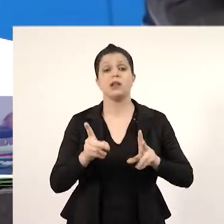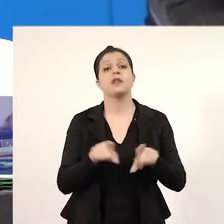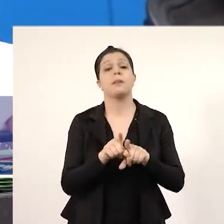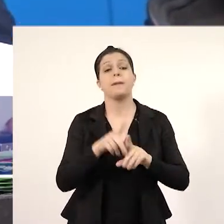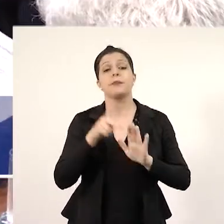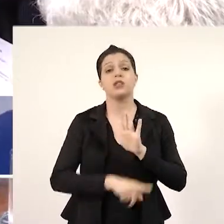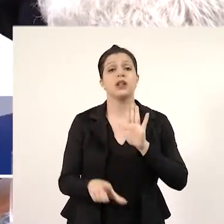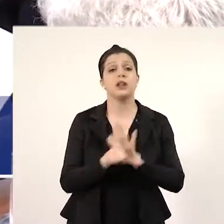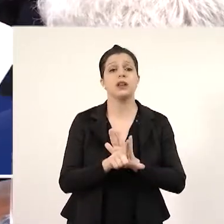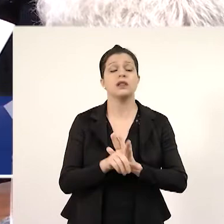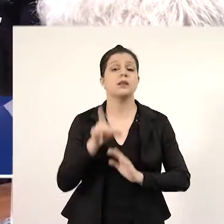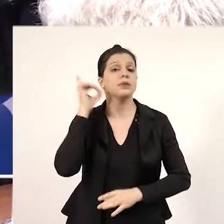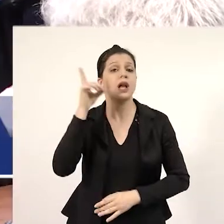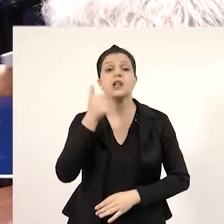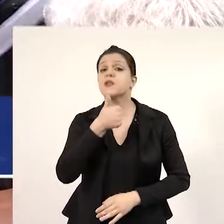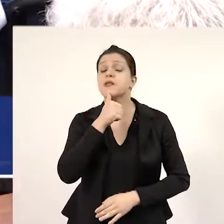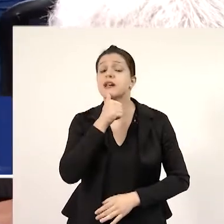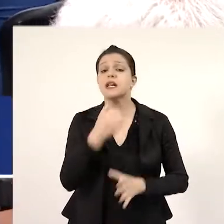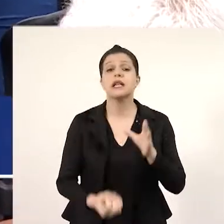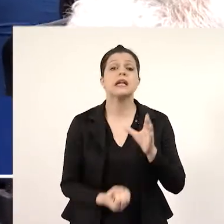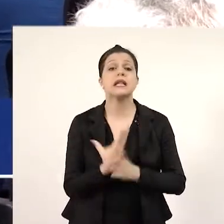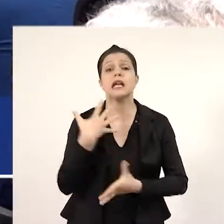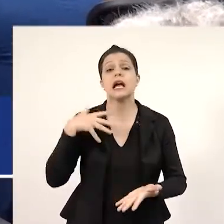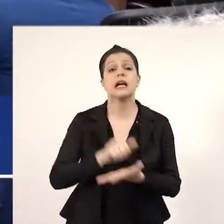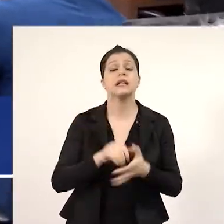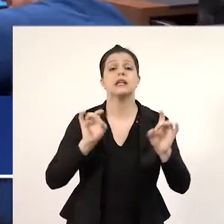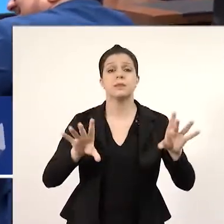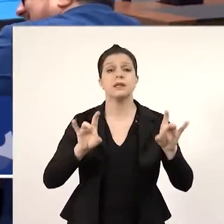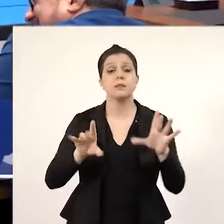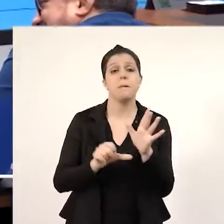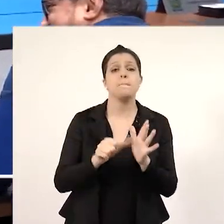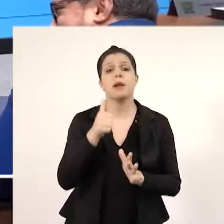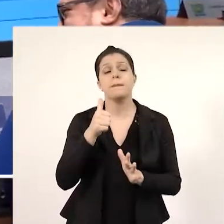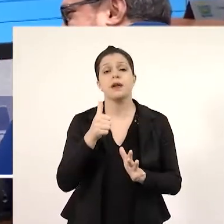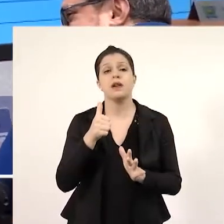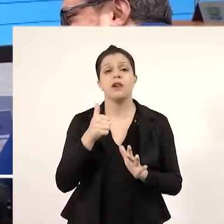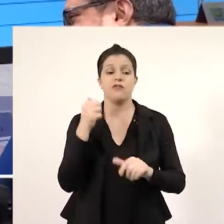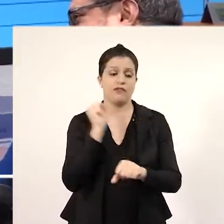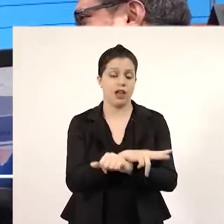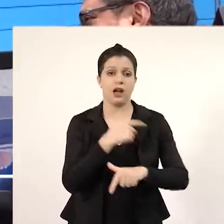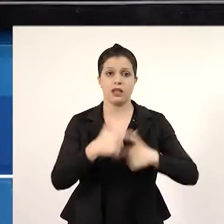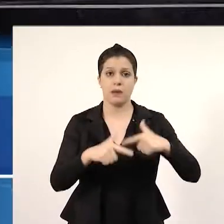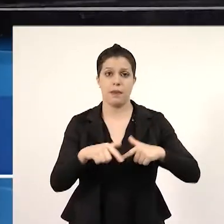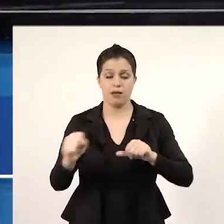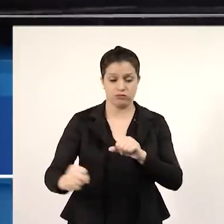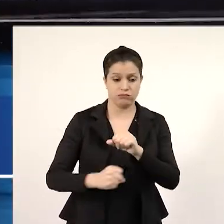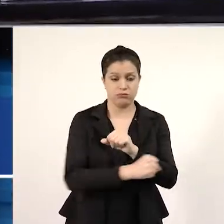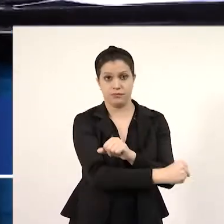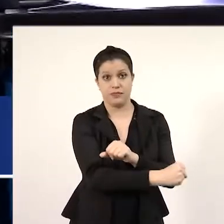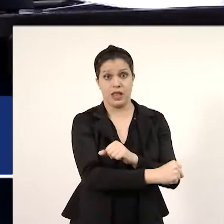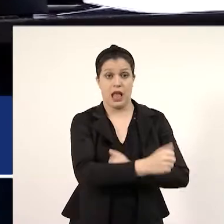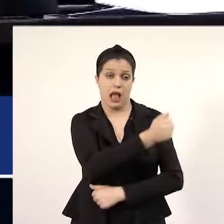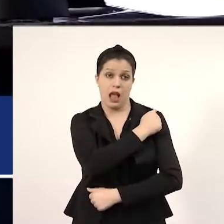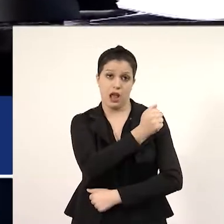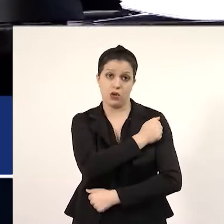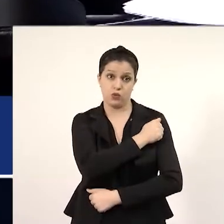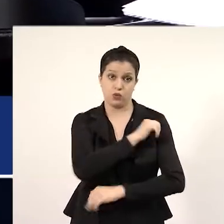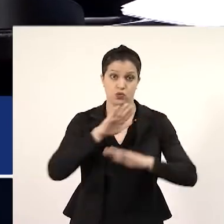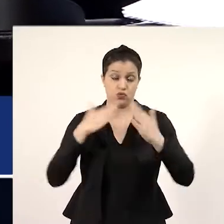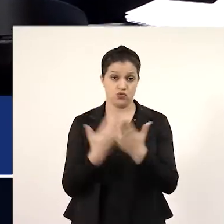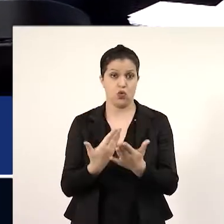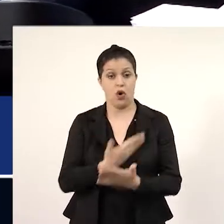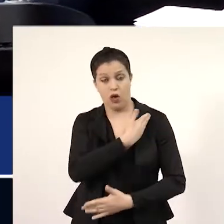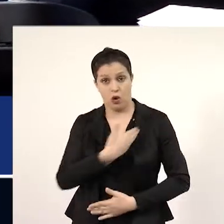foram mantidos e projeto do deputado Neno Razuc, do PTB, que cria o cadastro especial de primeiro emprego para encaminhar alunos da